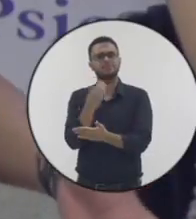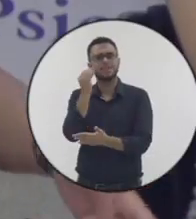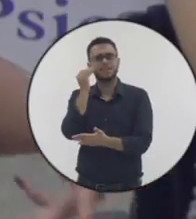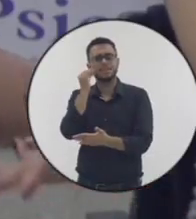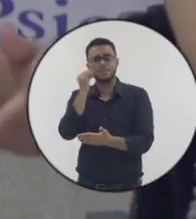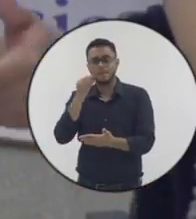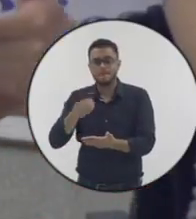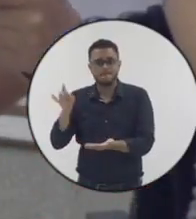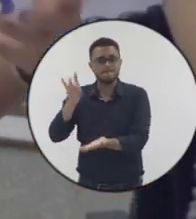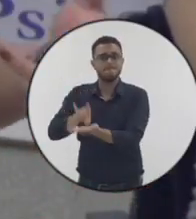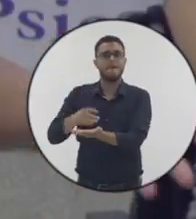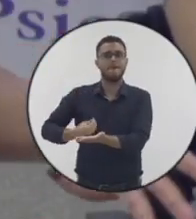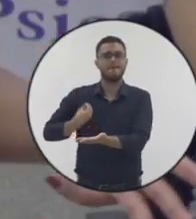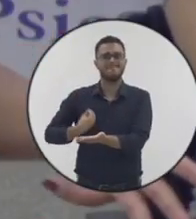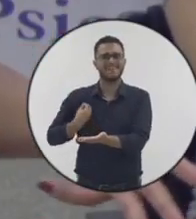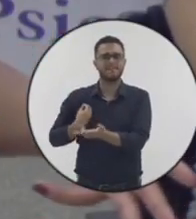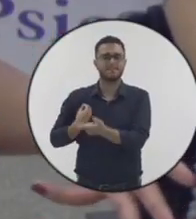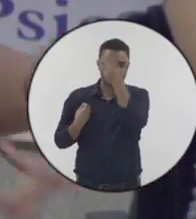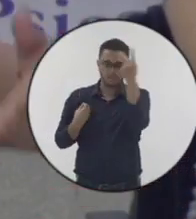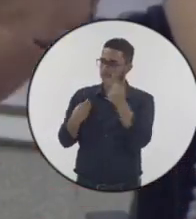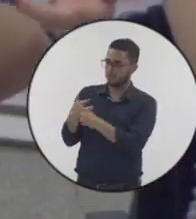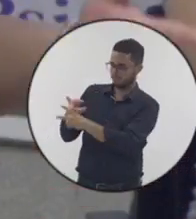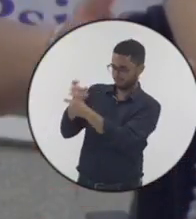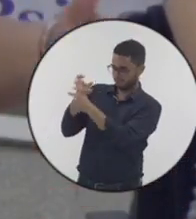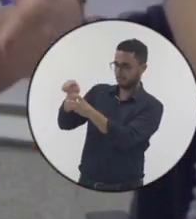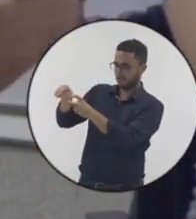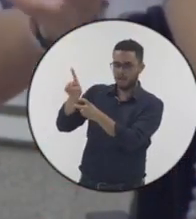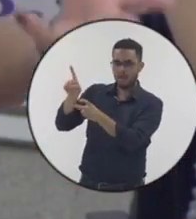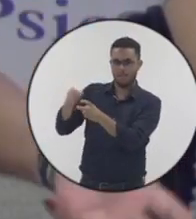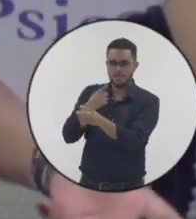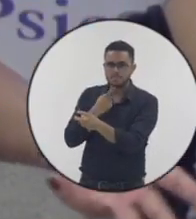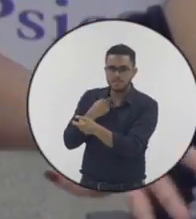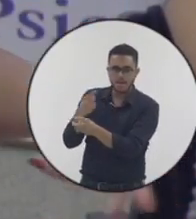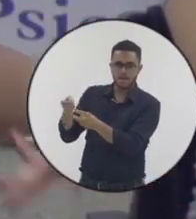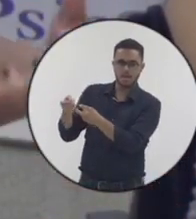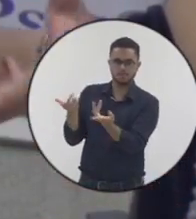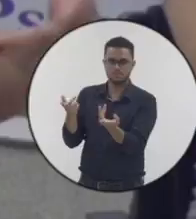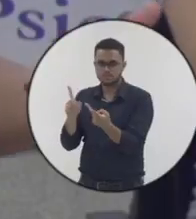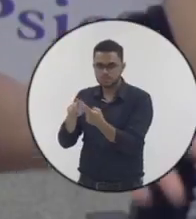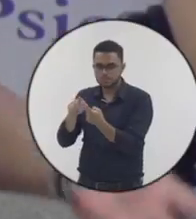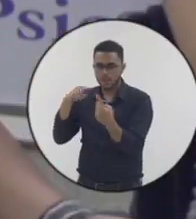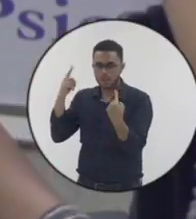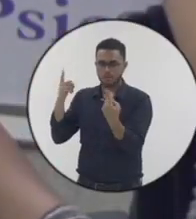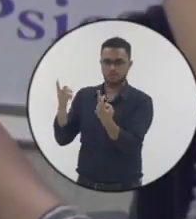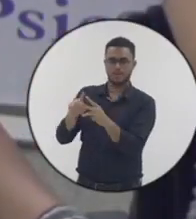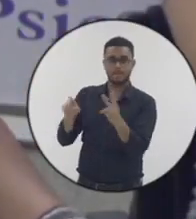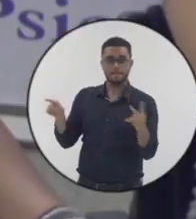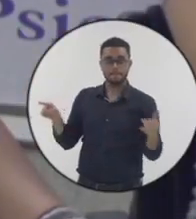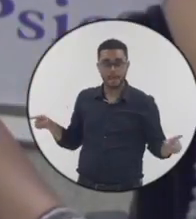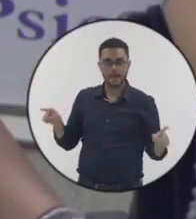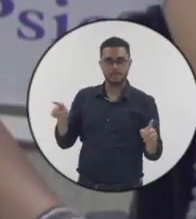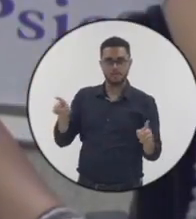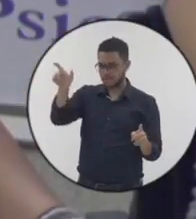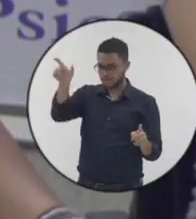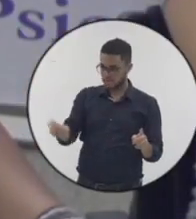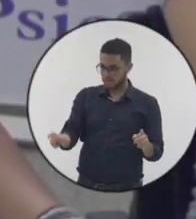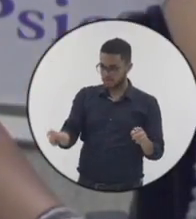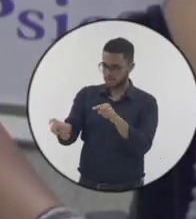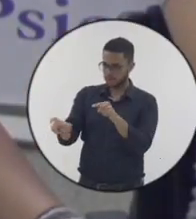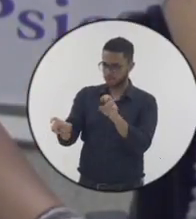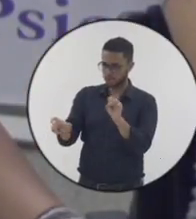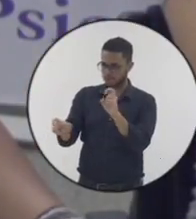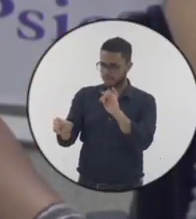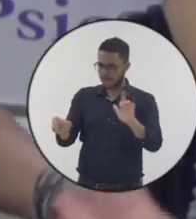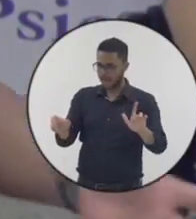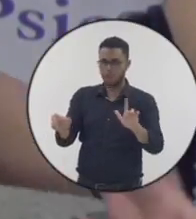social. As pessoas nos reconhecem enquanto fetiche, enquanto bizarrice, mas enquanto ser social, muitas vezes,